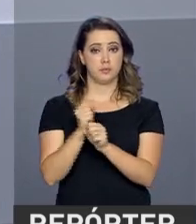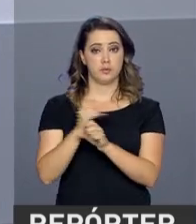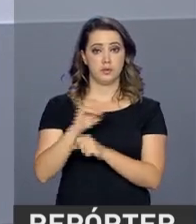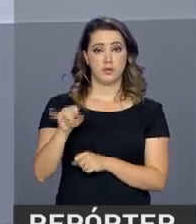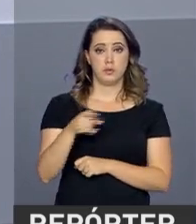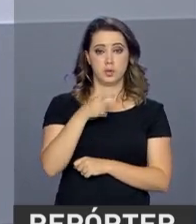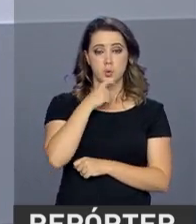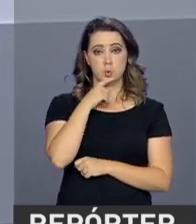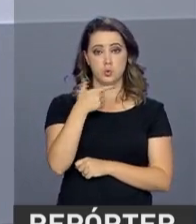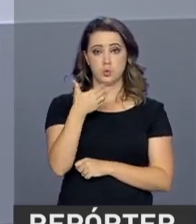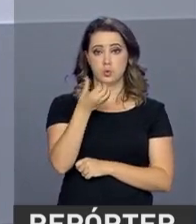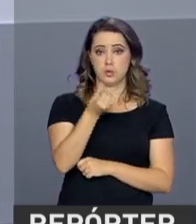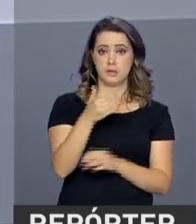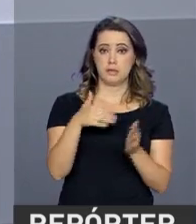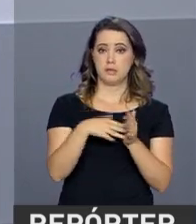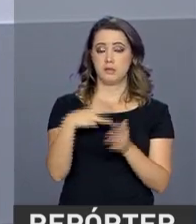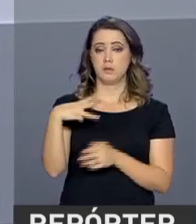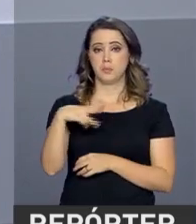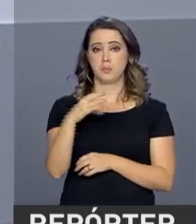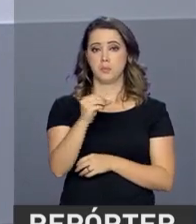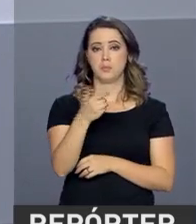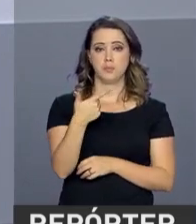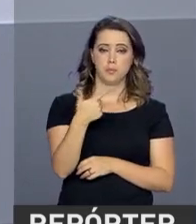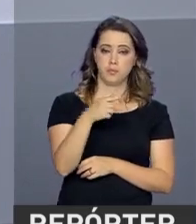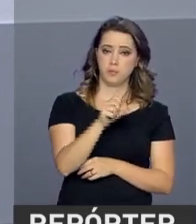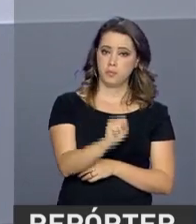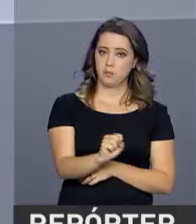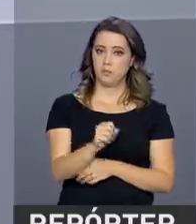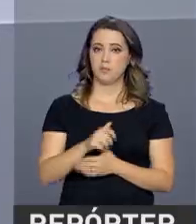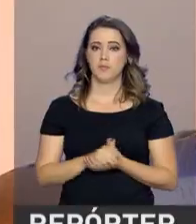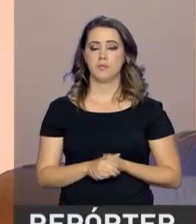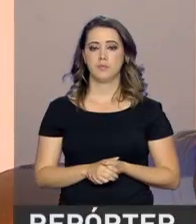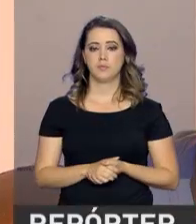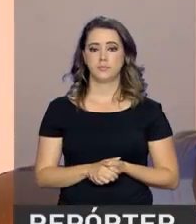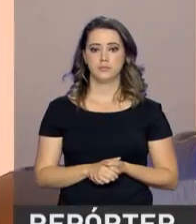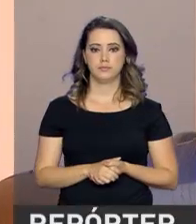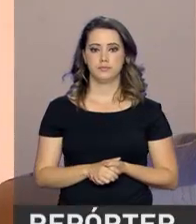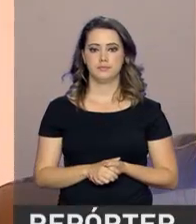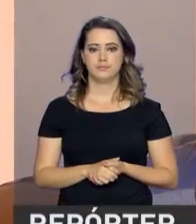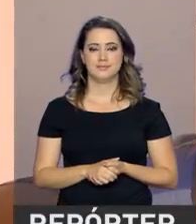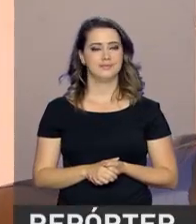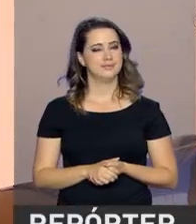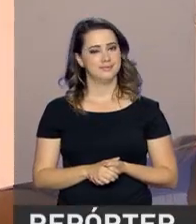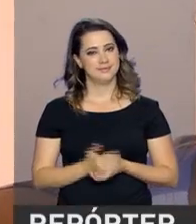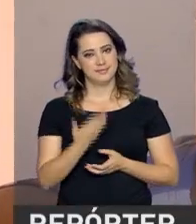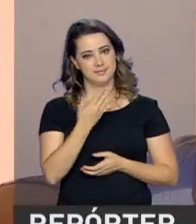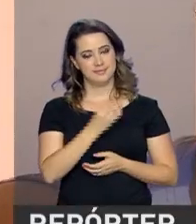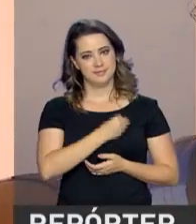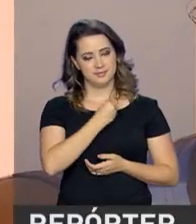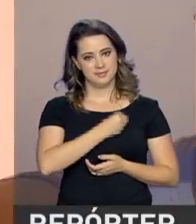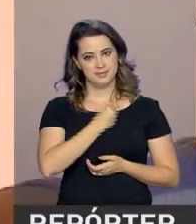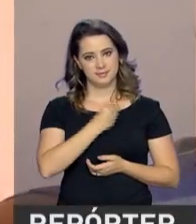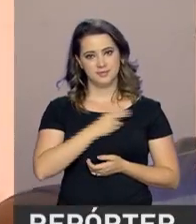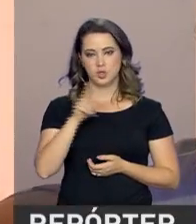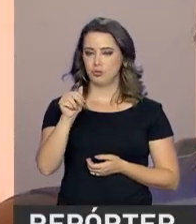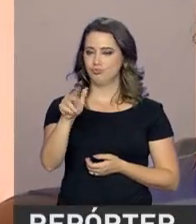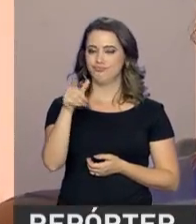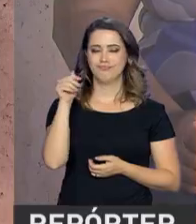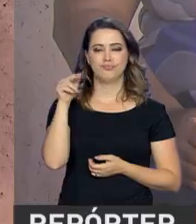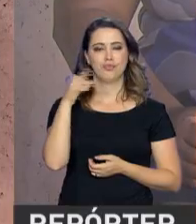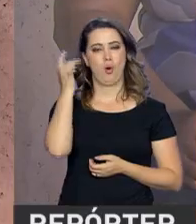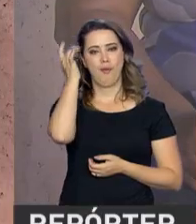julho de 2016 a março de 2018 a vida de humilde e nunca foi